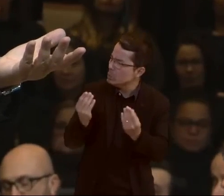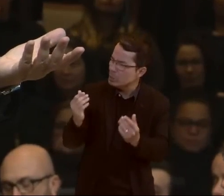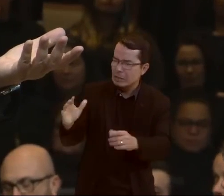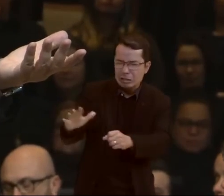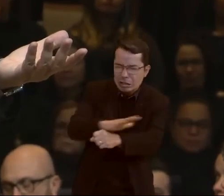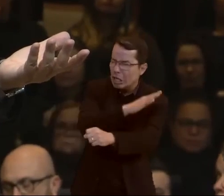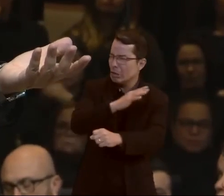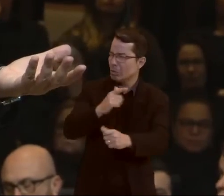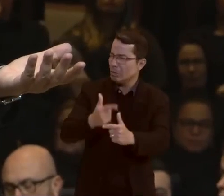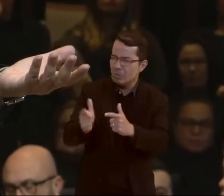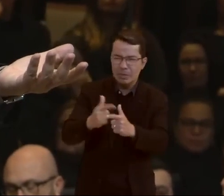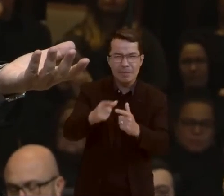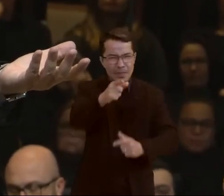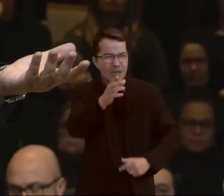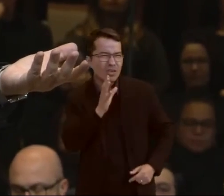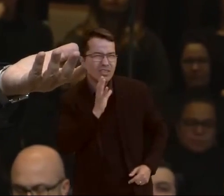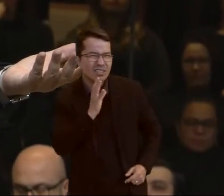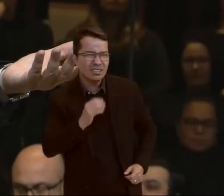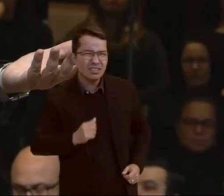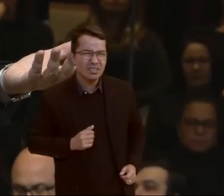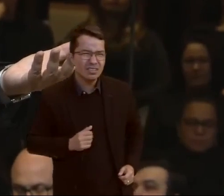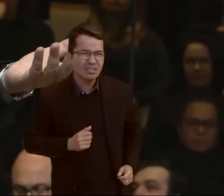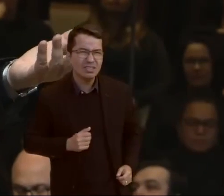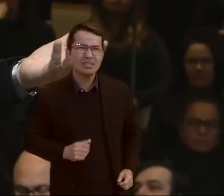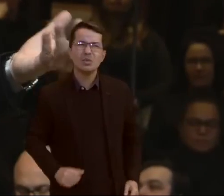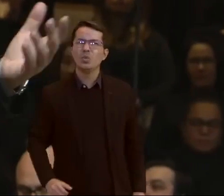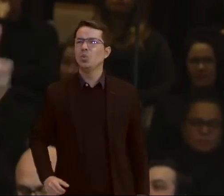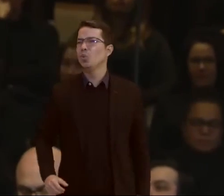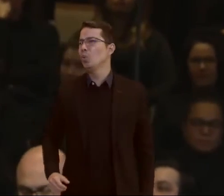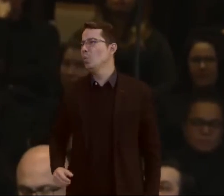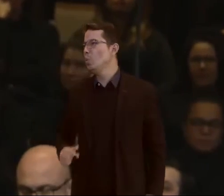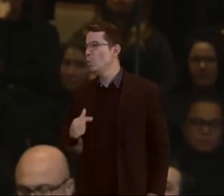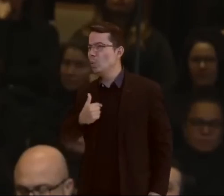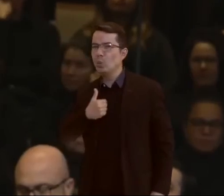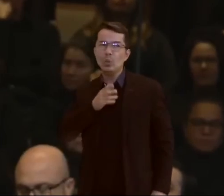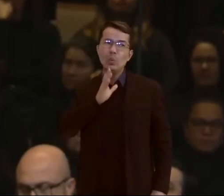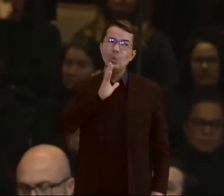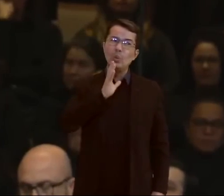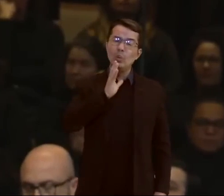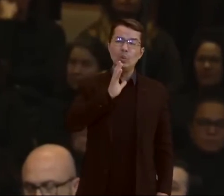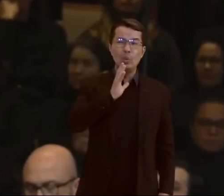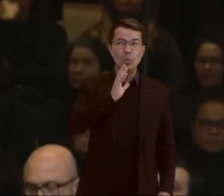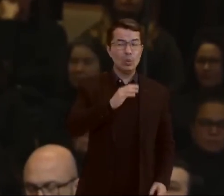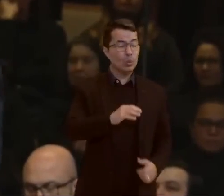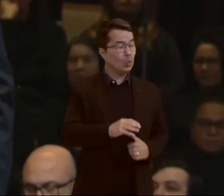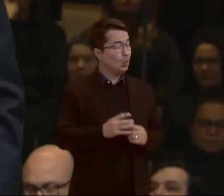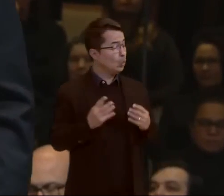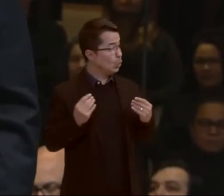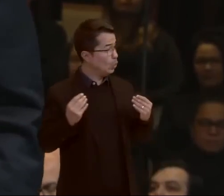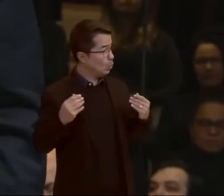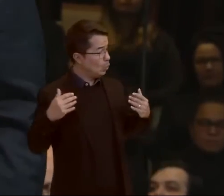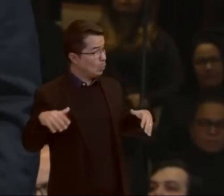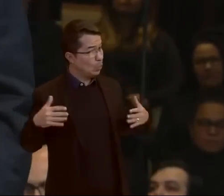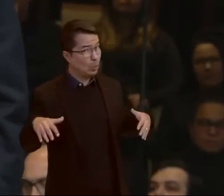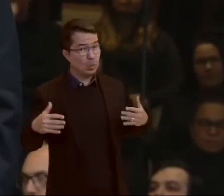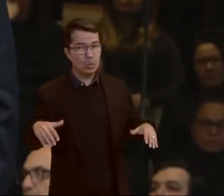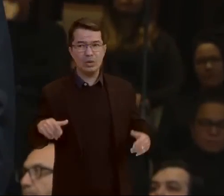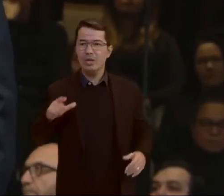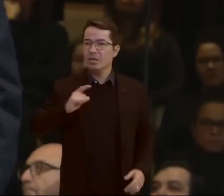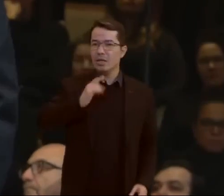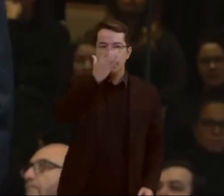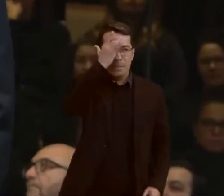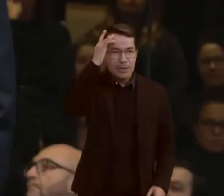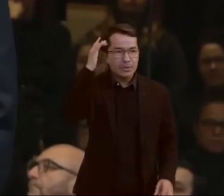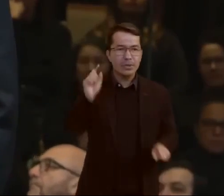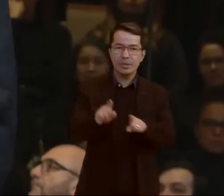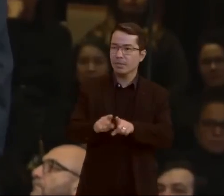tá? Mas você diz assim, mas e Deus? E aí eles chegam assim para mim, pastor, mas olha, eu sou crente, eu leio a